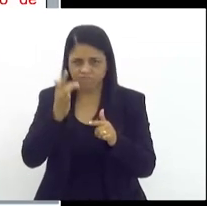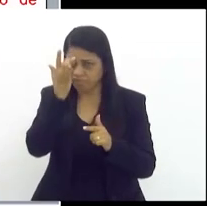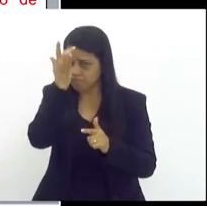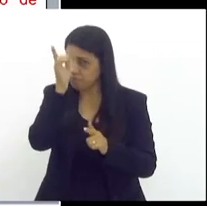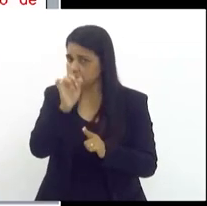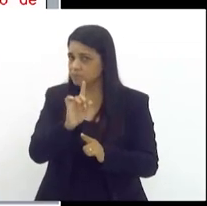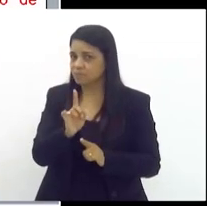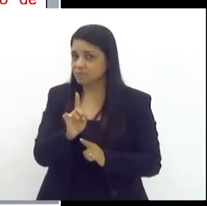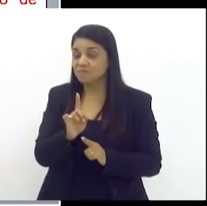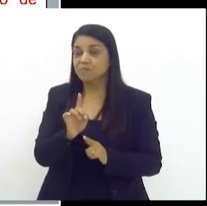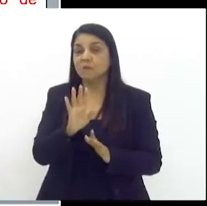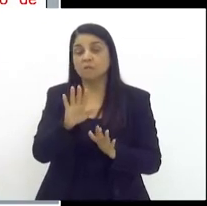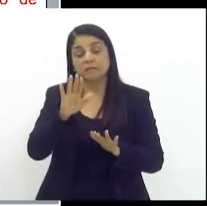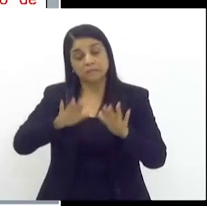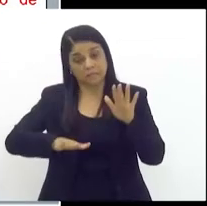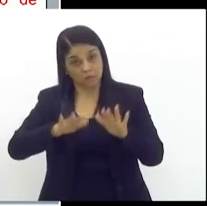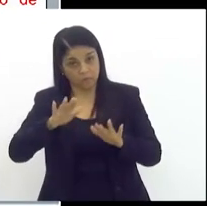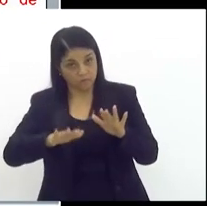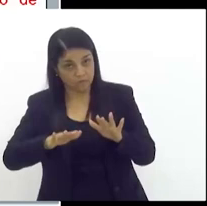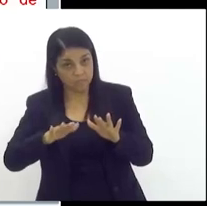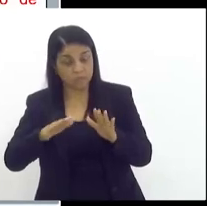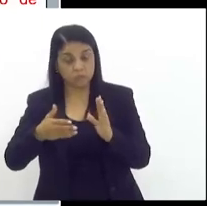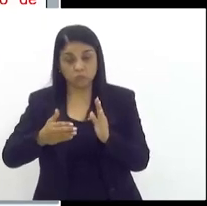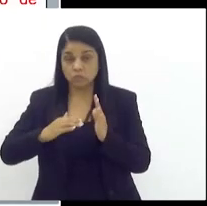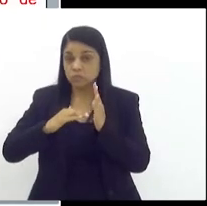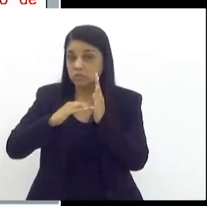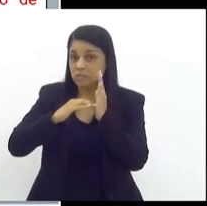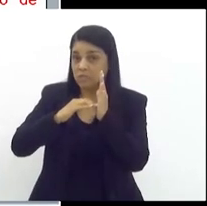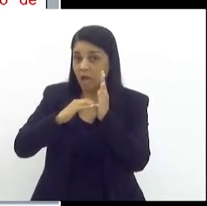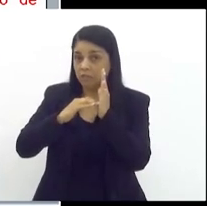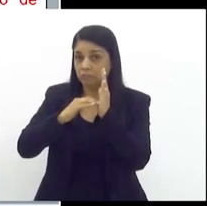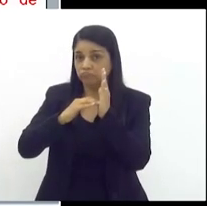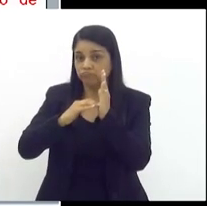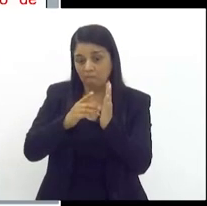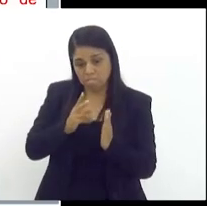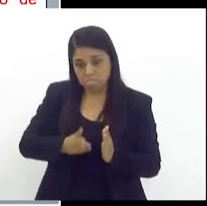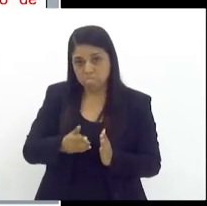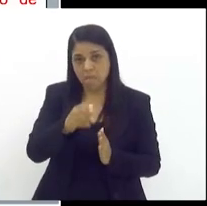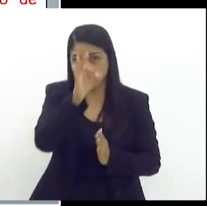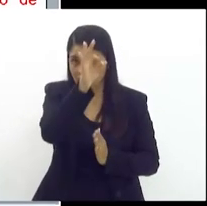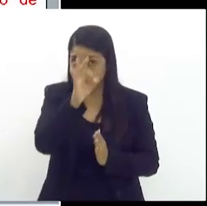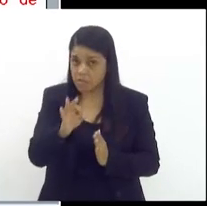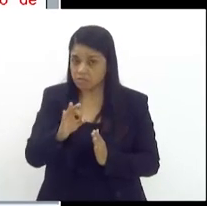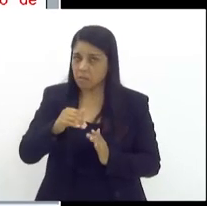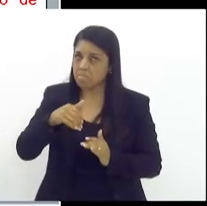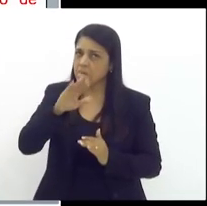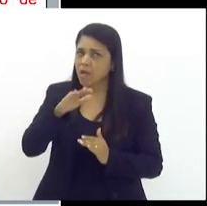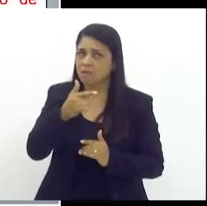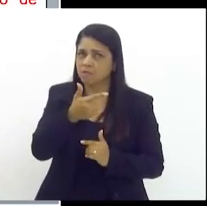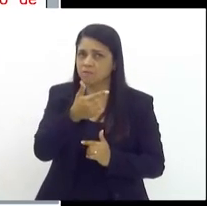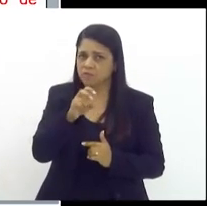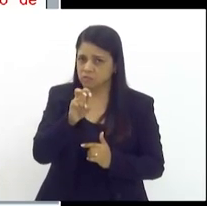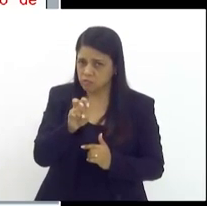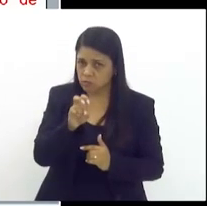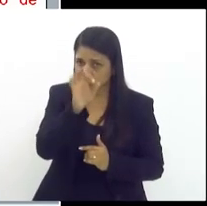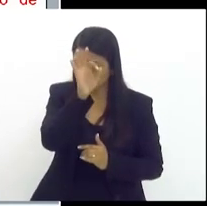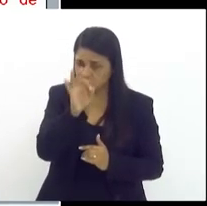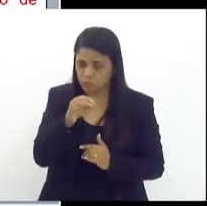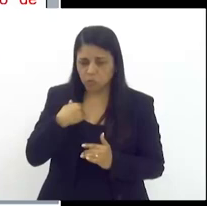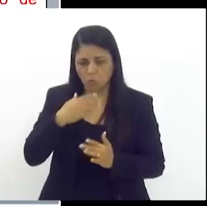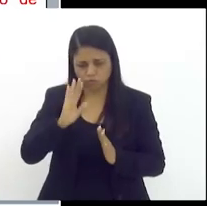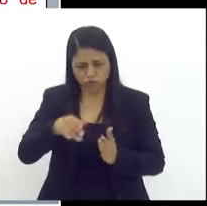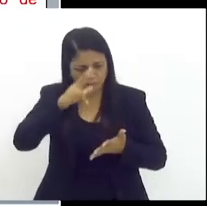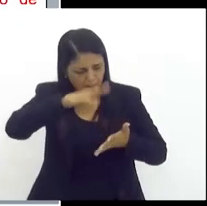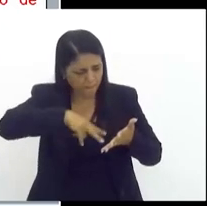talvez o Senado possa fixar ali o que não vai ser 25 vai ser mais que isso por tudo que eu tenho lido né